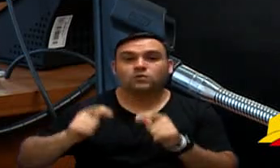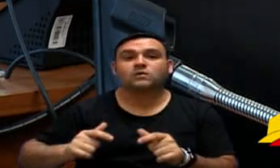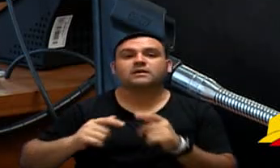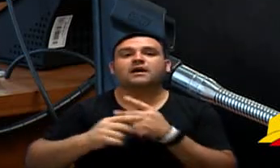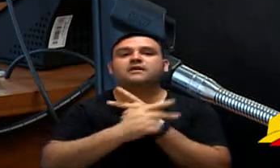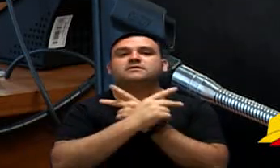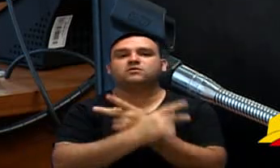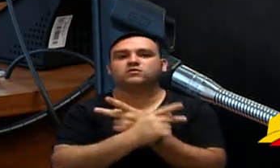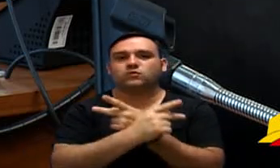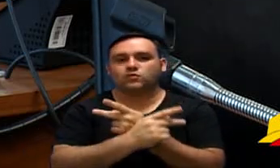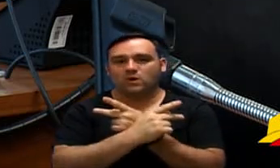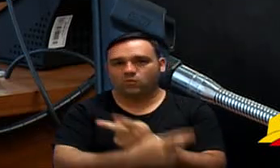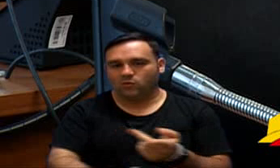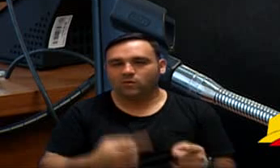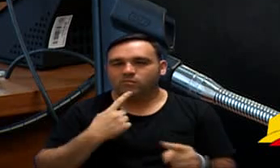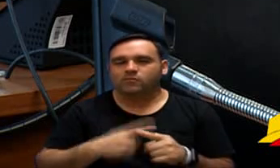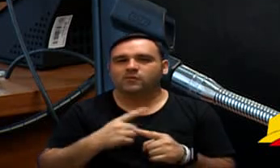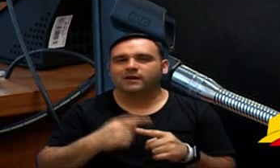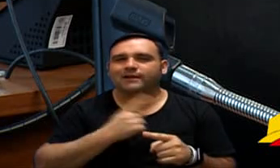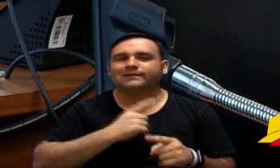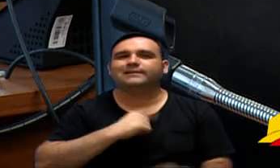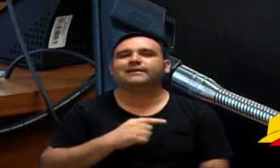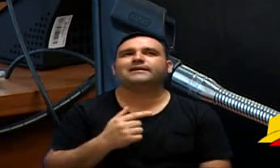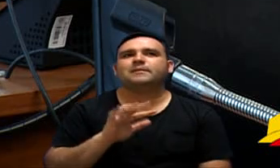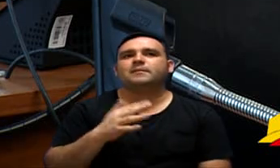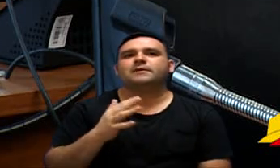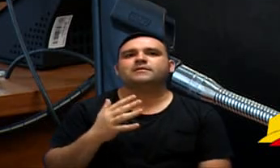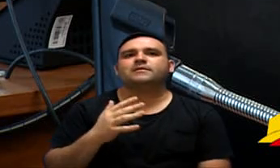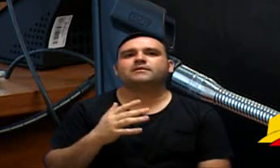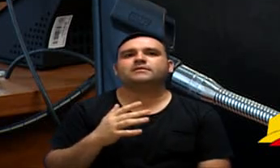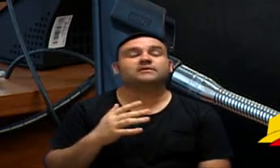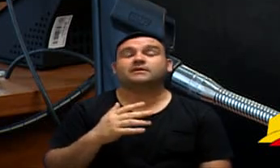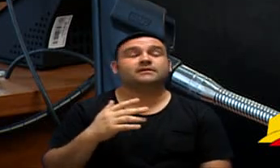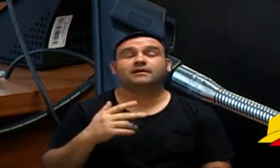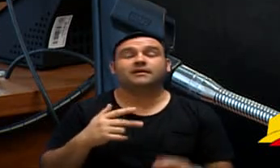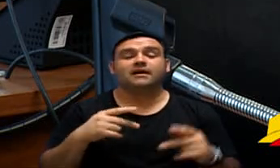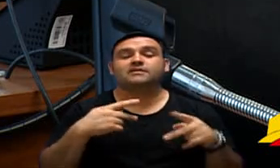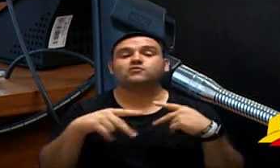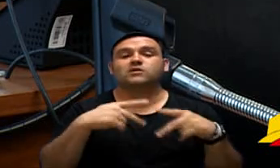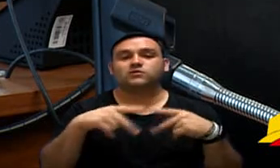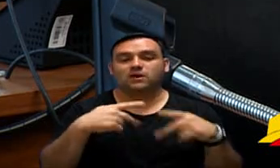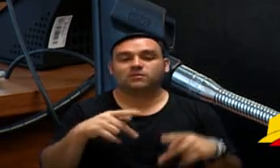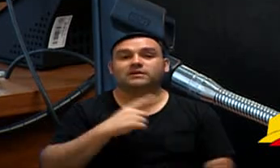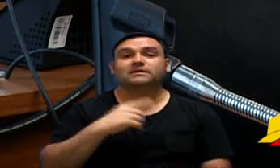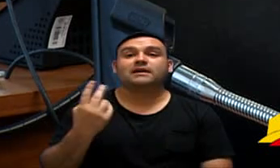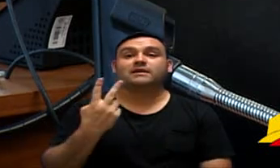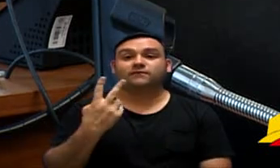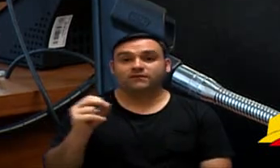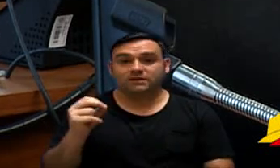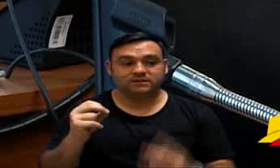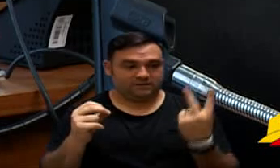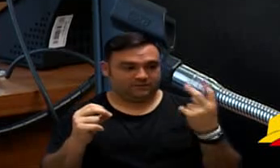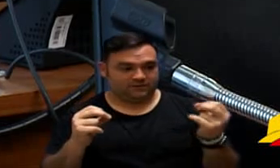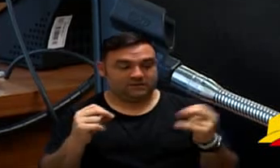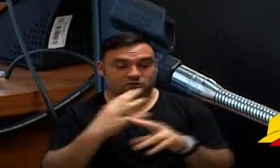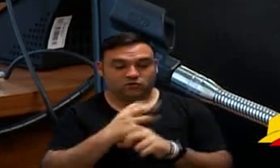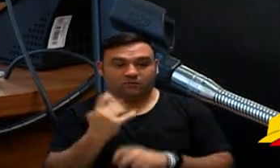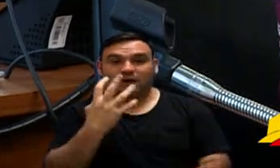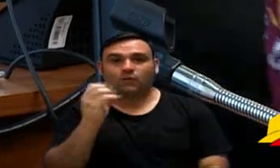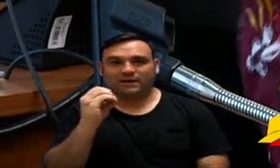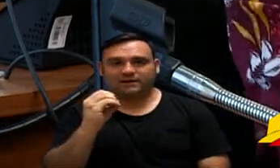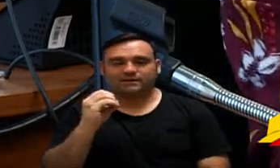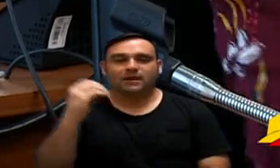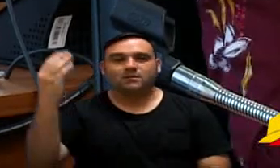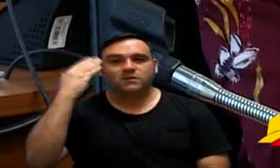dos Campos, que tem em torno de 20 assistentes sociais e 20 psicólogos. Dá um total de 40. Né?